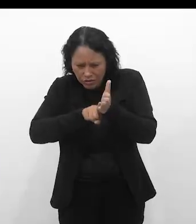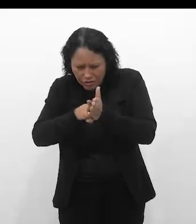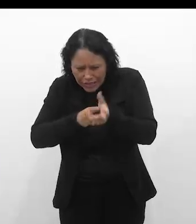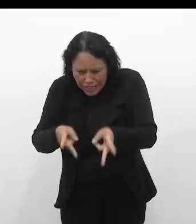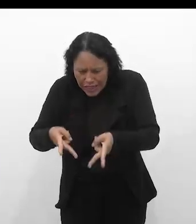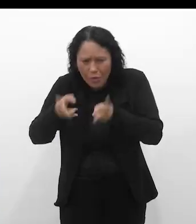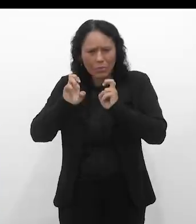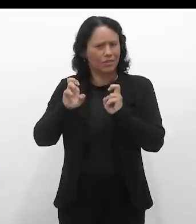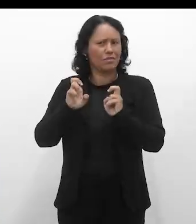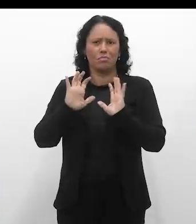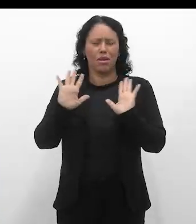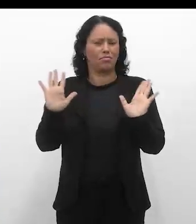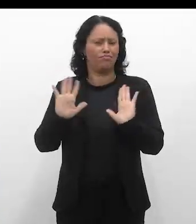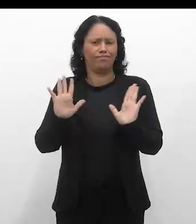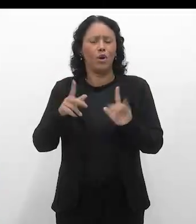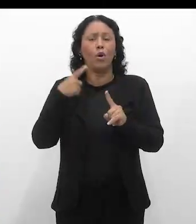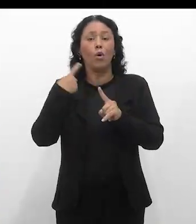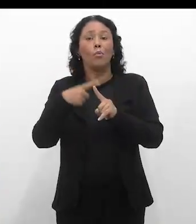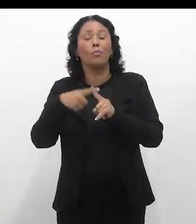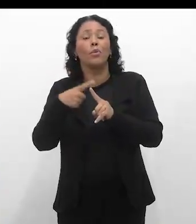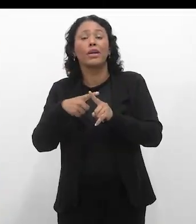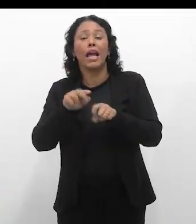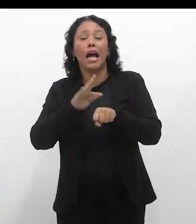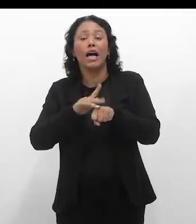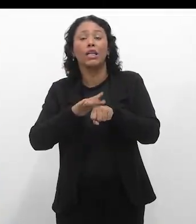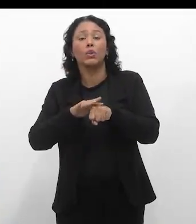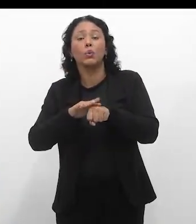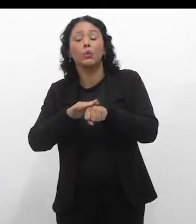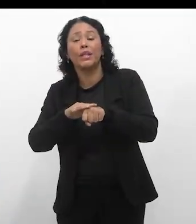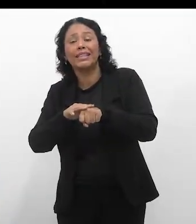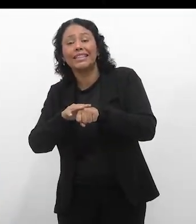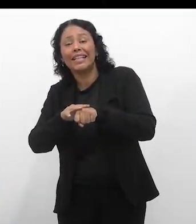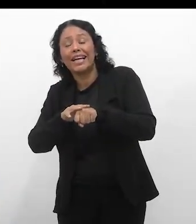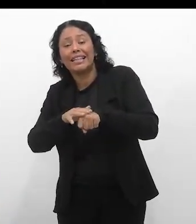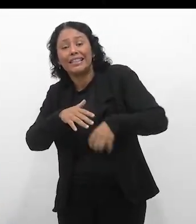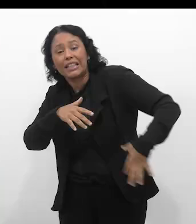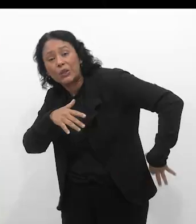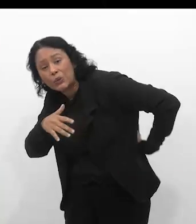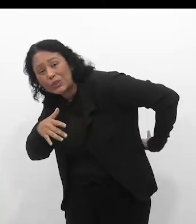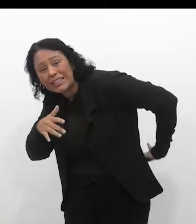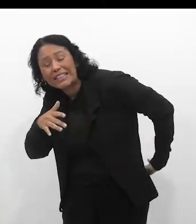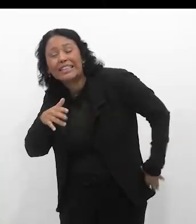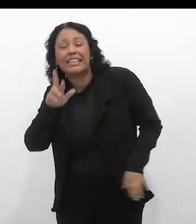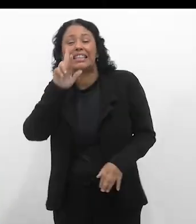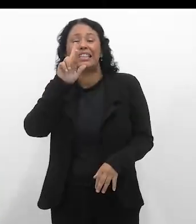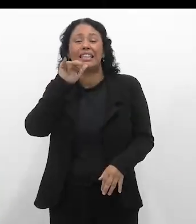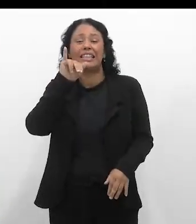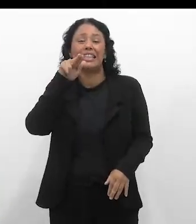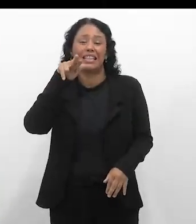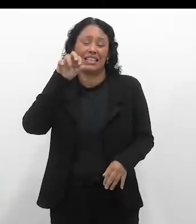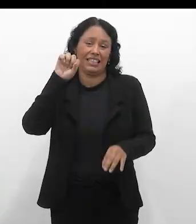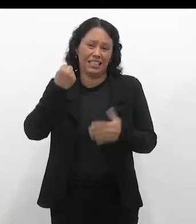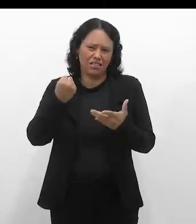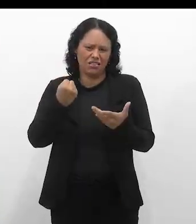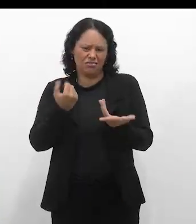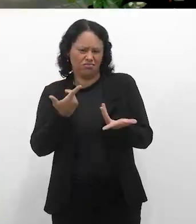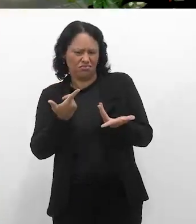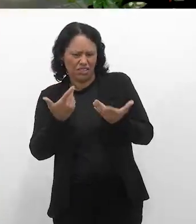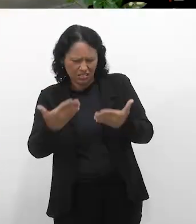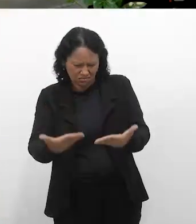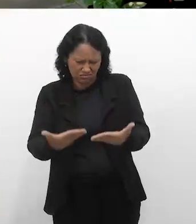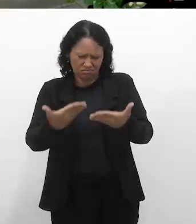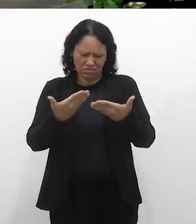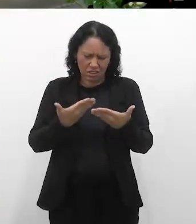percebeu, porque aquela doença que perdeu o rim, muitas vezes ela tem doença que no exame físico você... Poxa, tá estranho esse exame